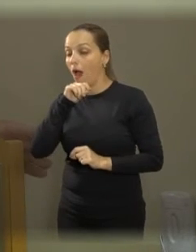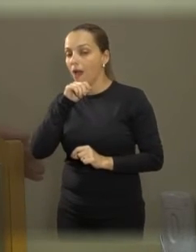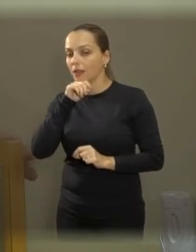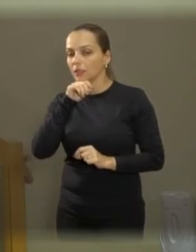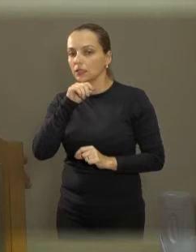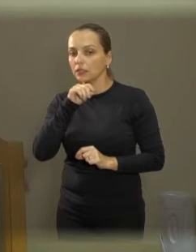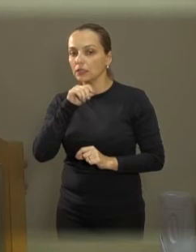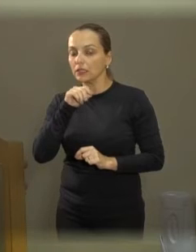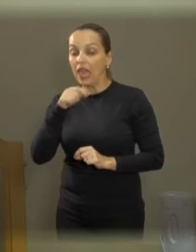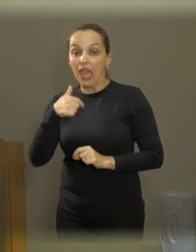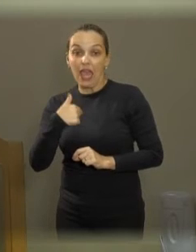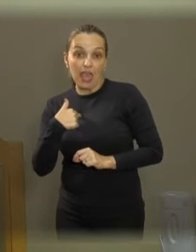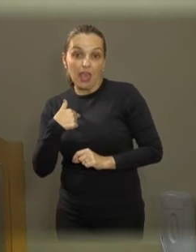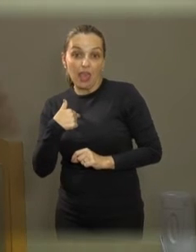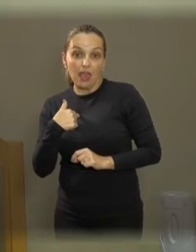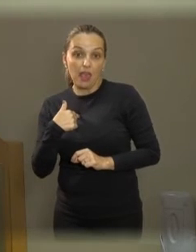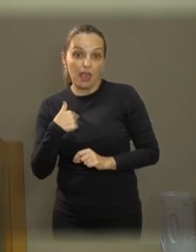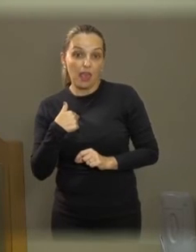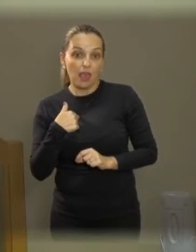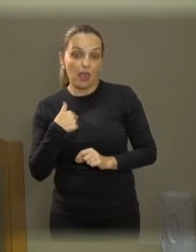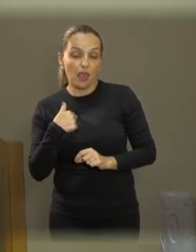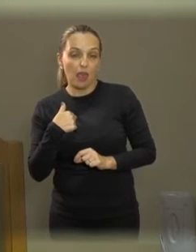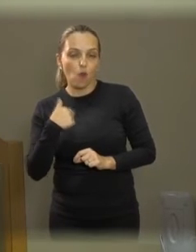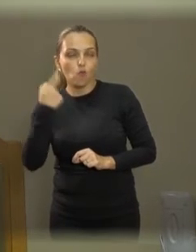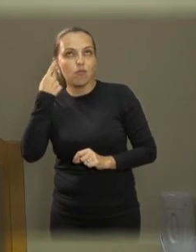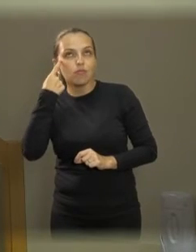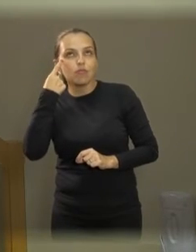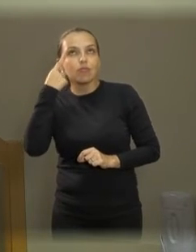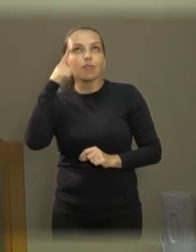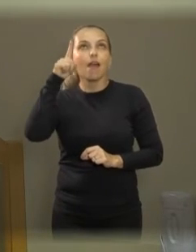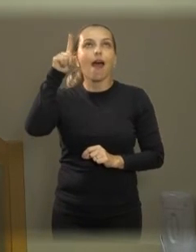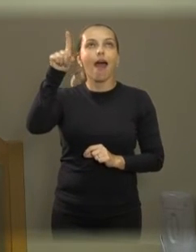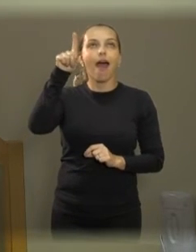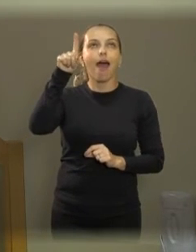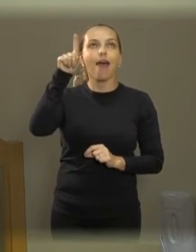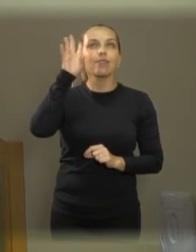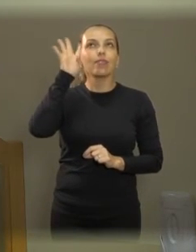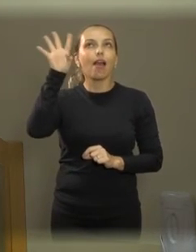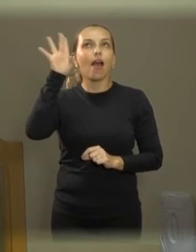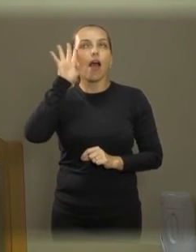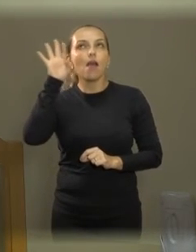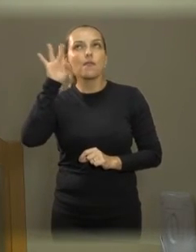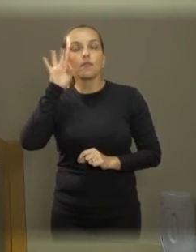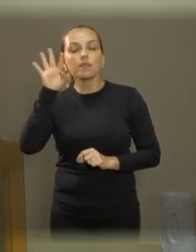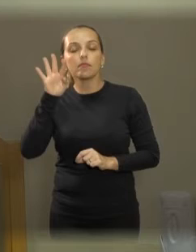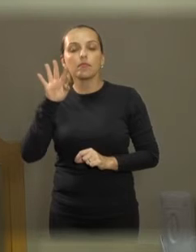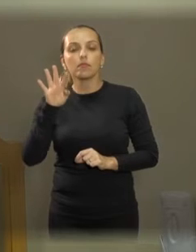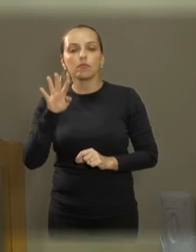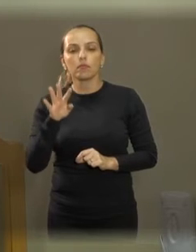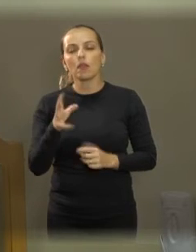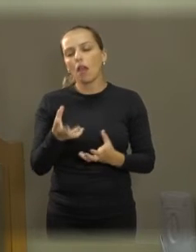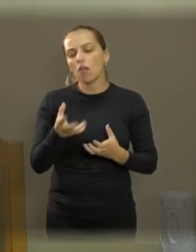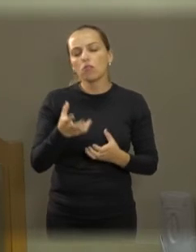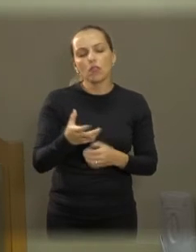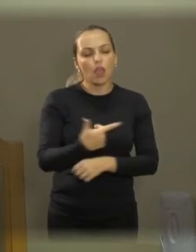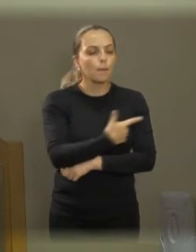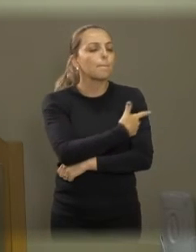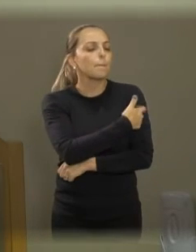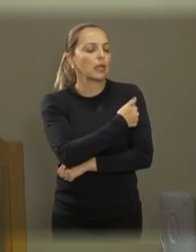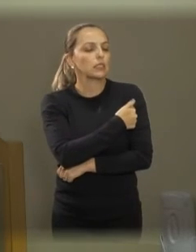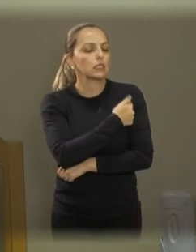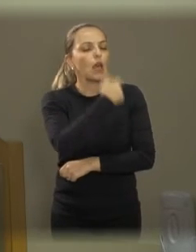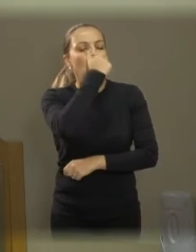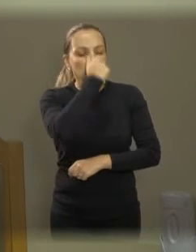todo idealista. O que é ser idealista? Eu quero uma injeção para gripe. Gripe?